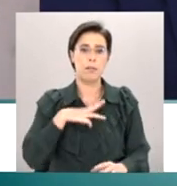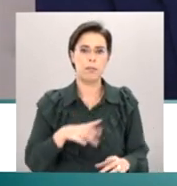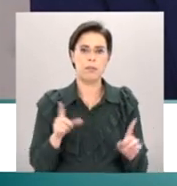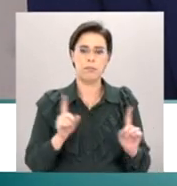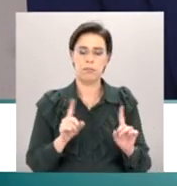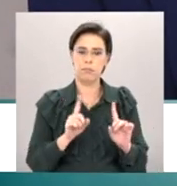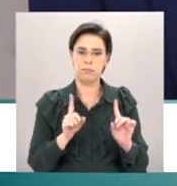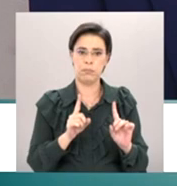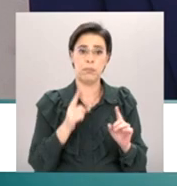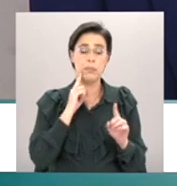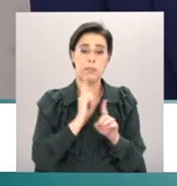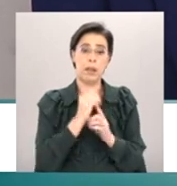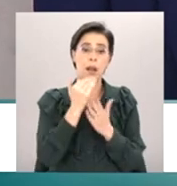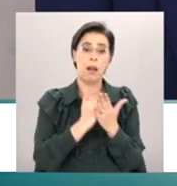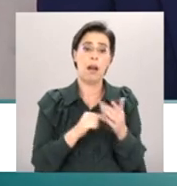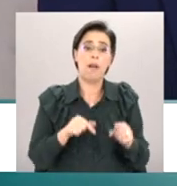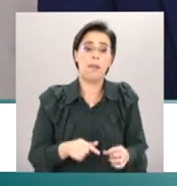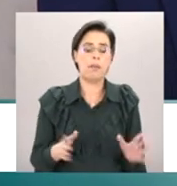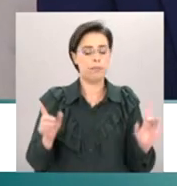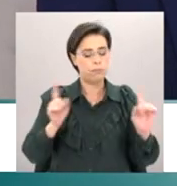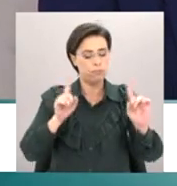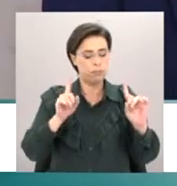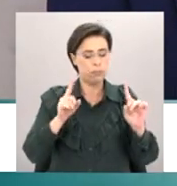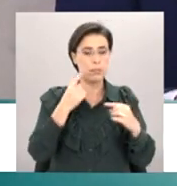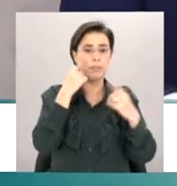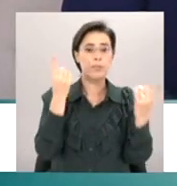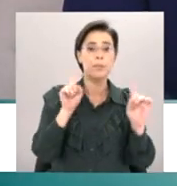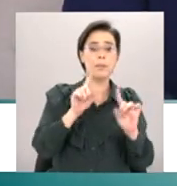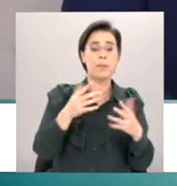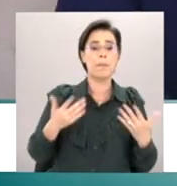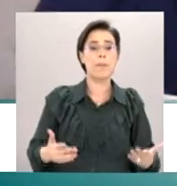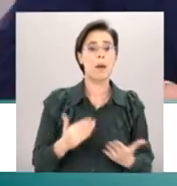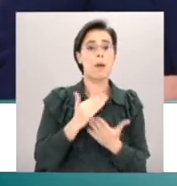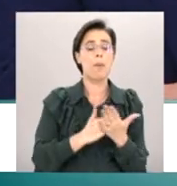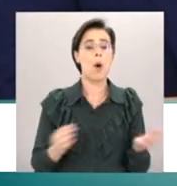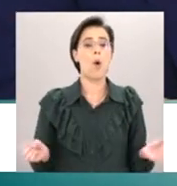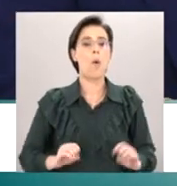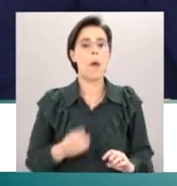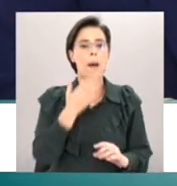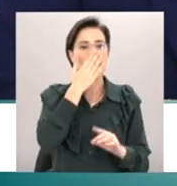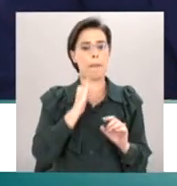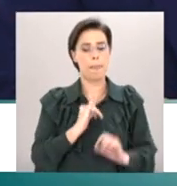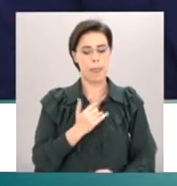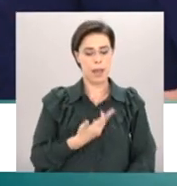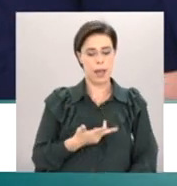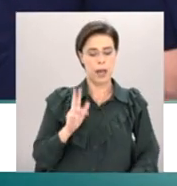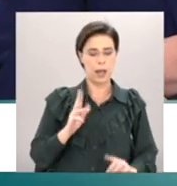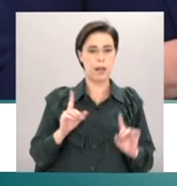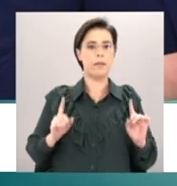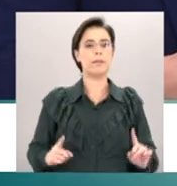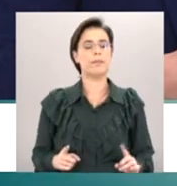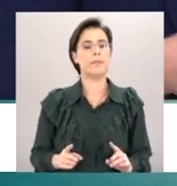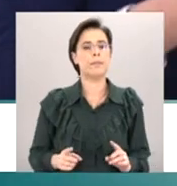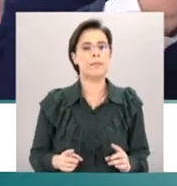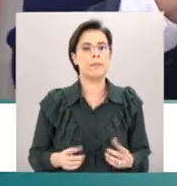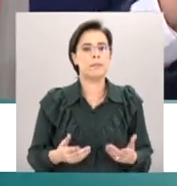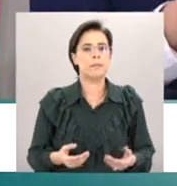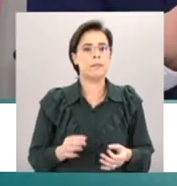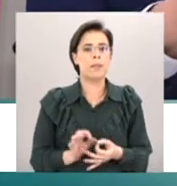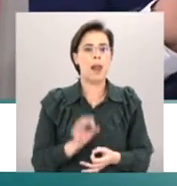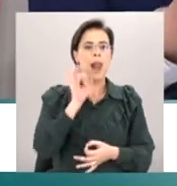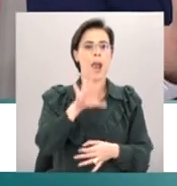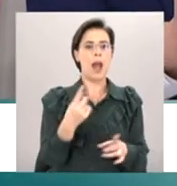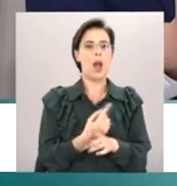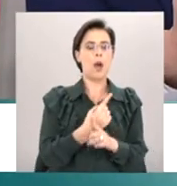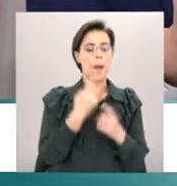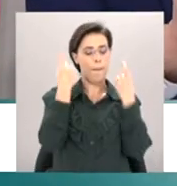é o que estava no programa e representaram agora nem sequer problema tende a ideia de que a iniciativa Liberal se ele se lança